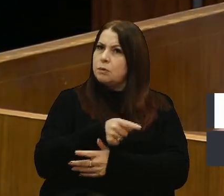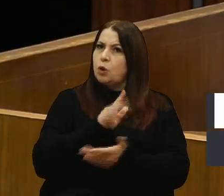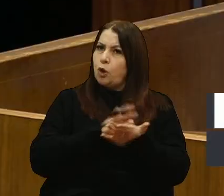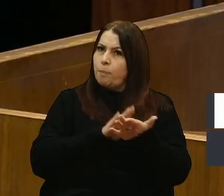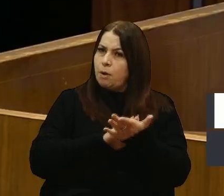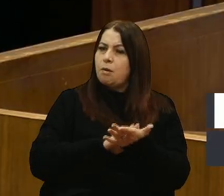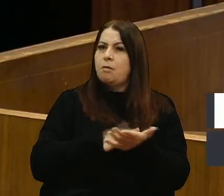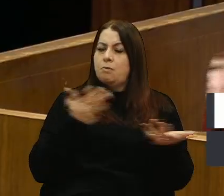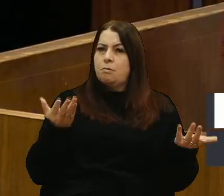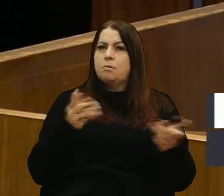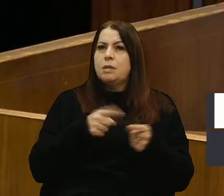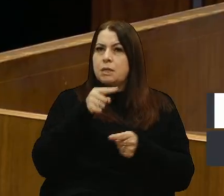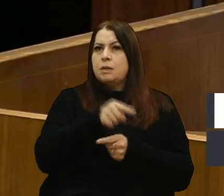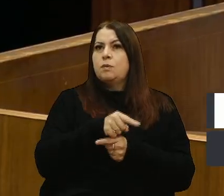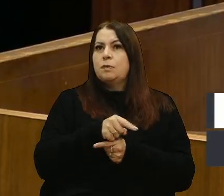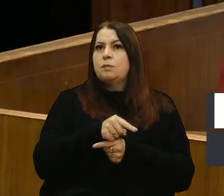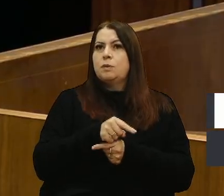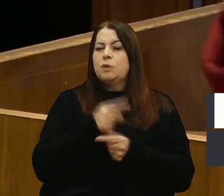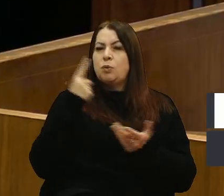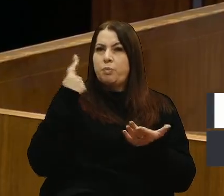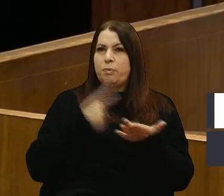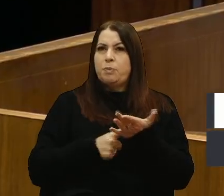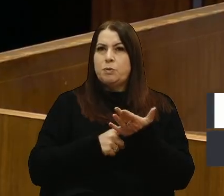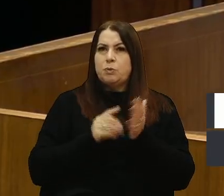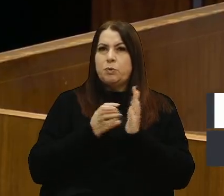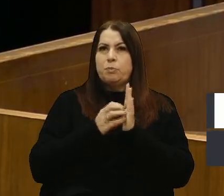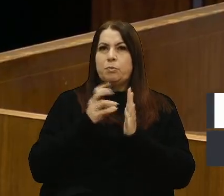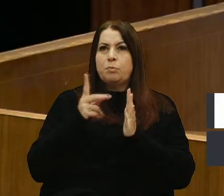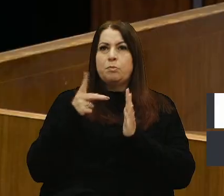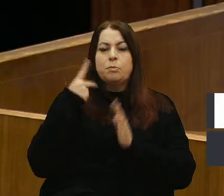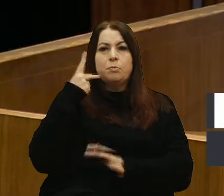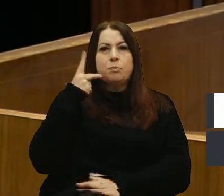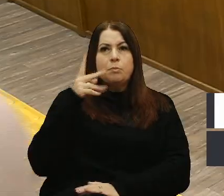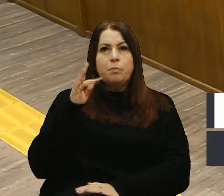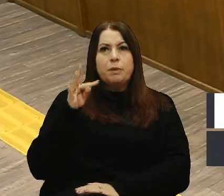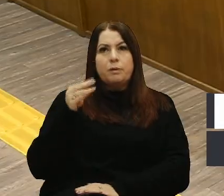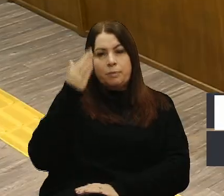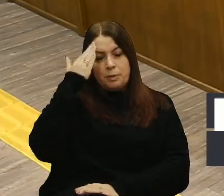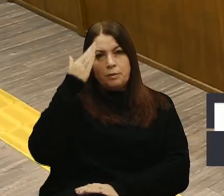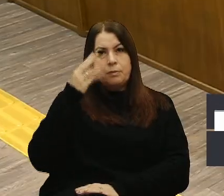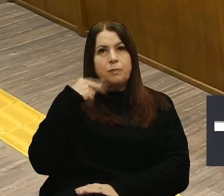cobrar. Então, isso é um compromisso da bancada do PT. Obrigada.